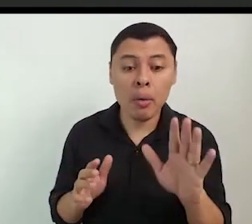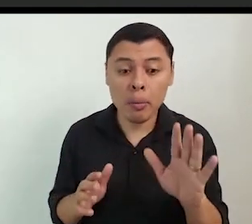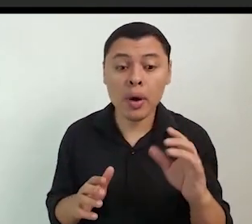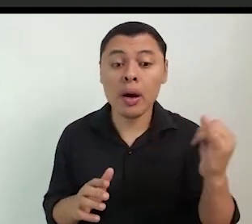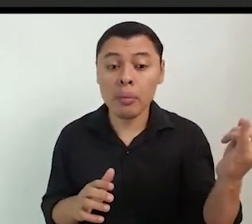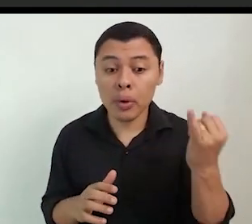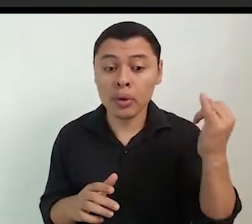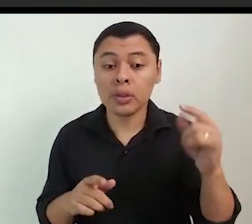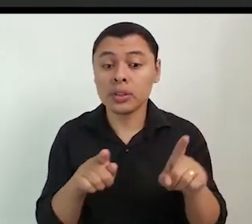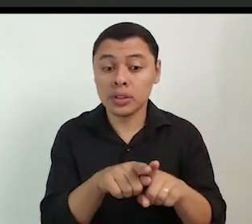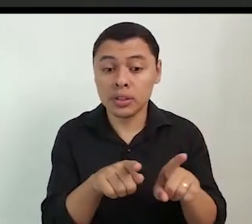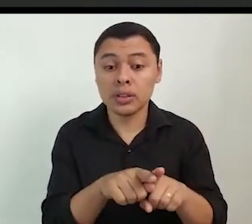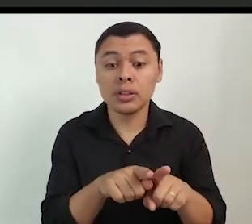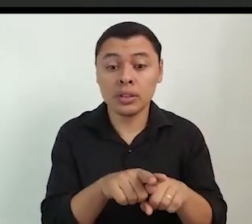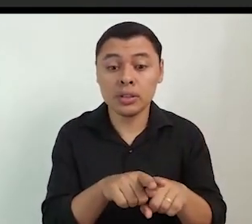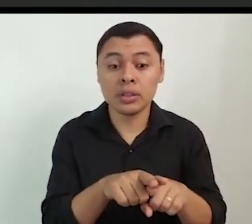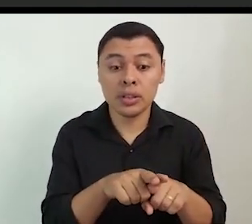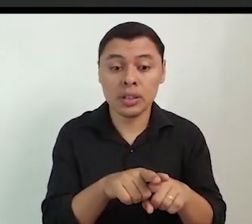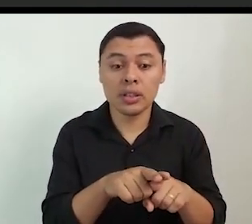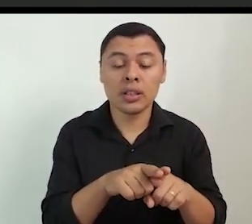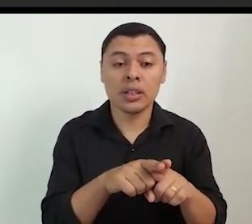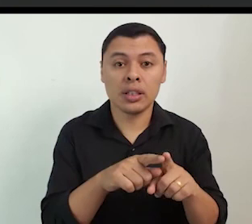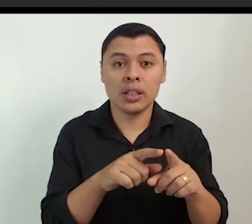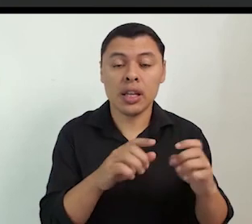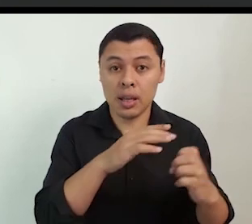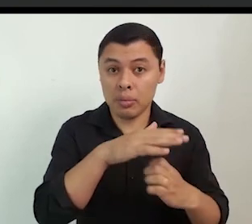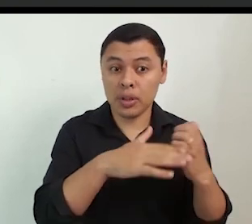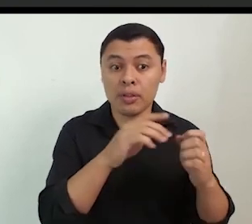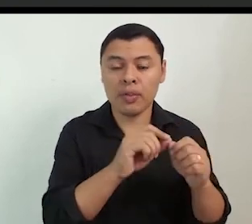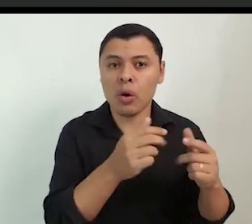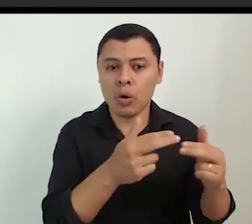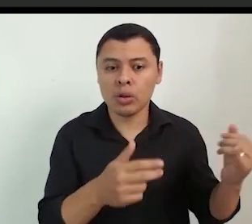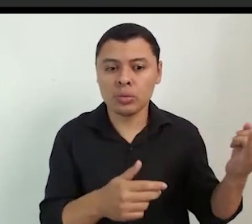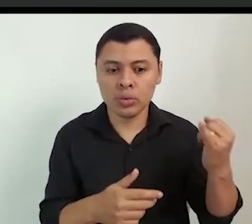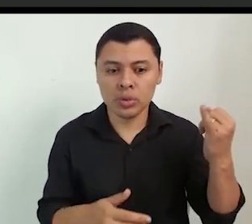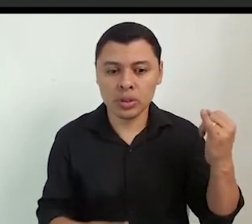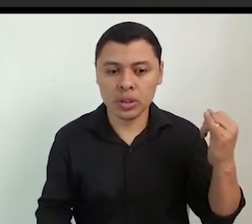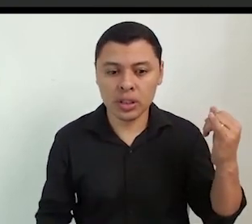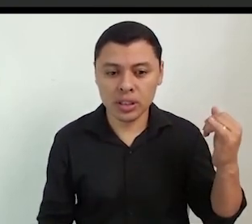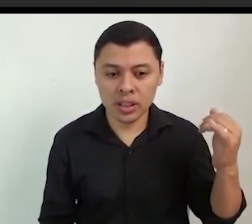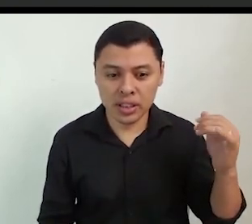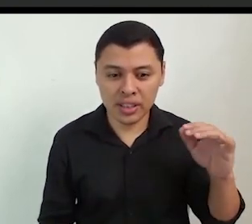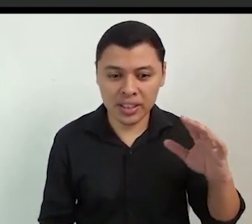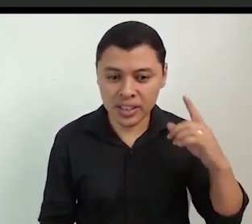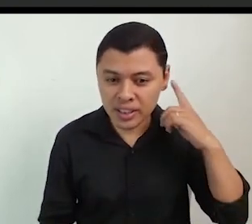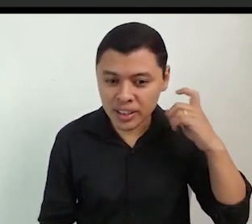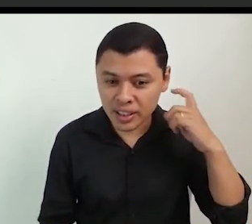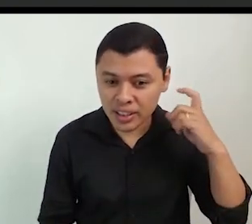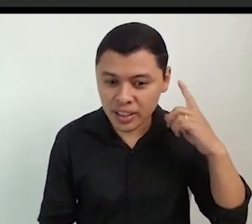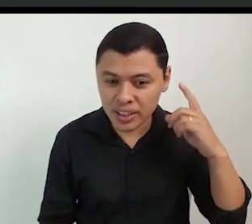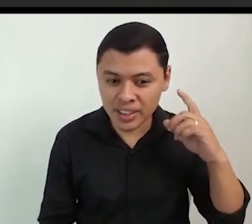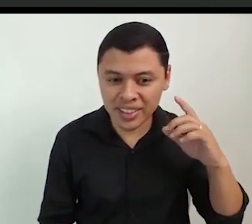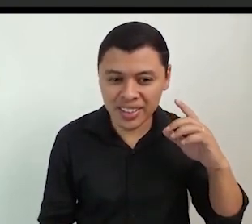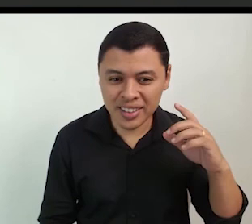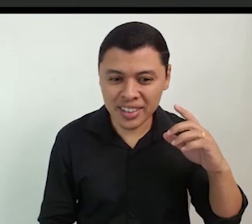que fazem alguma coisa que são importantes, né? Então, meu Deus, são esses casos,